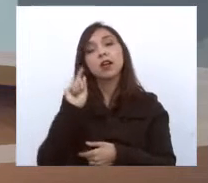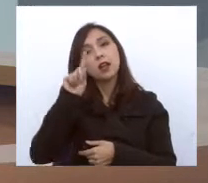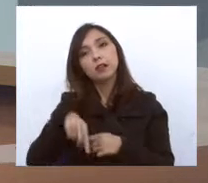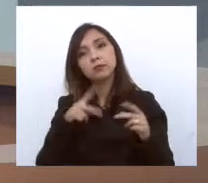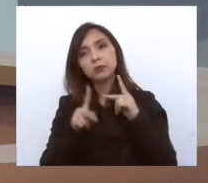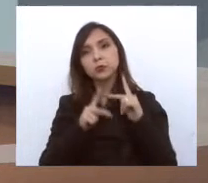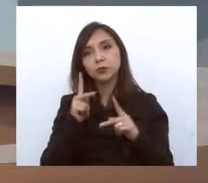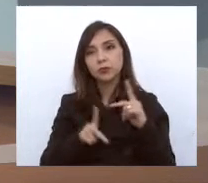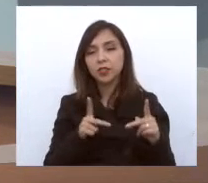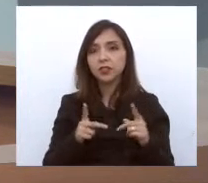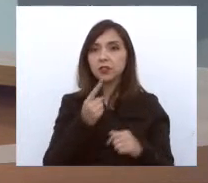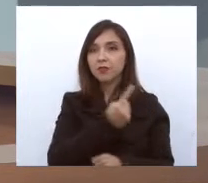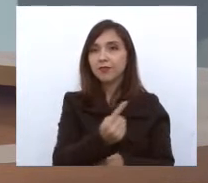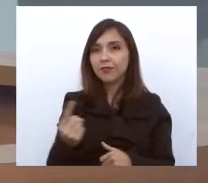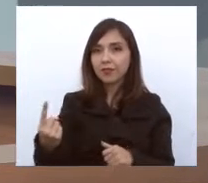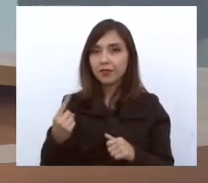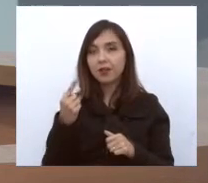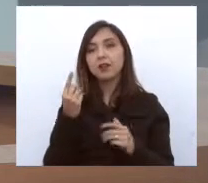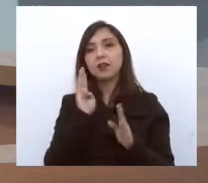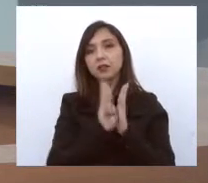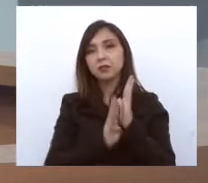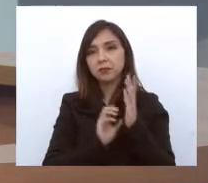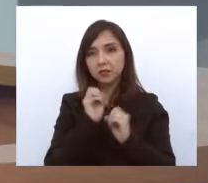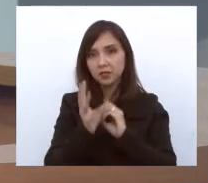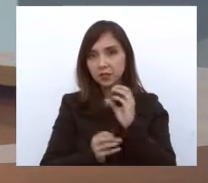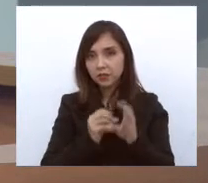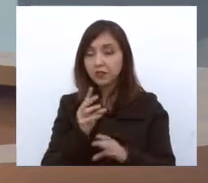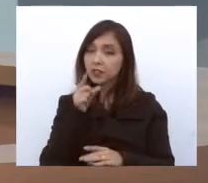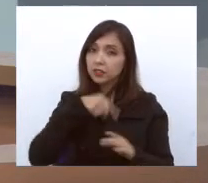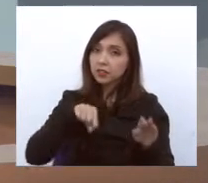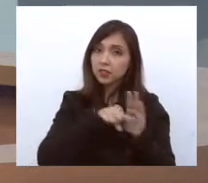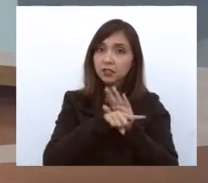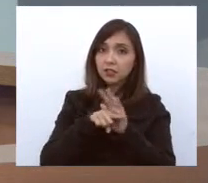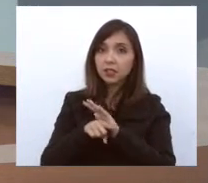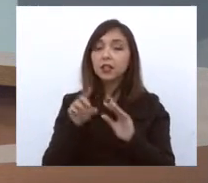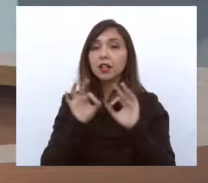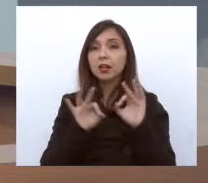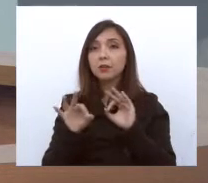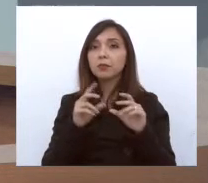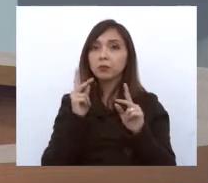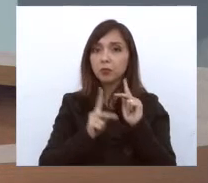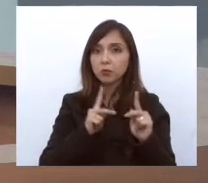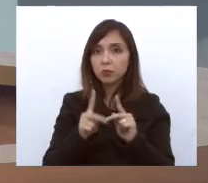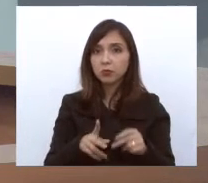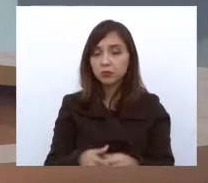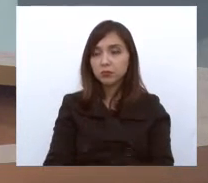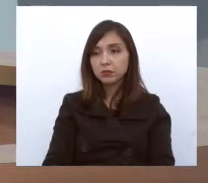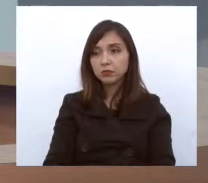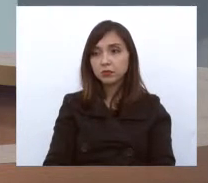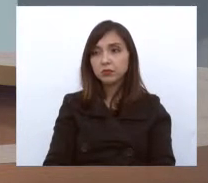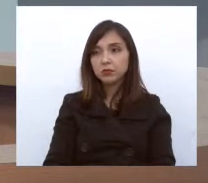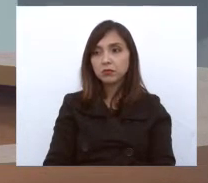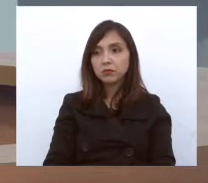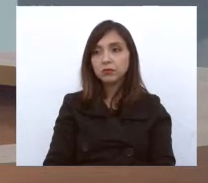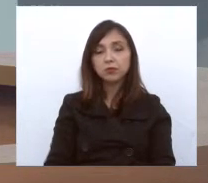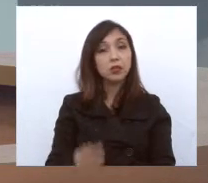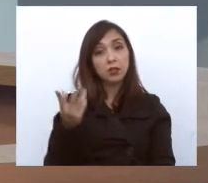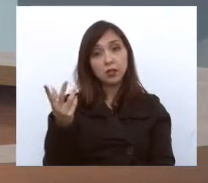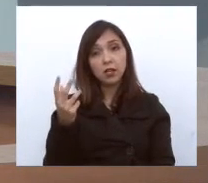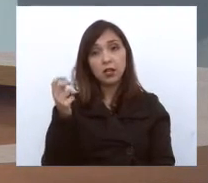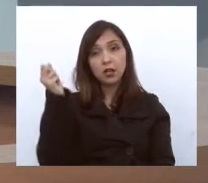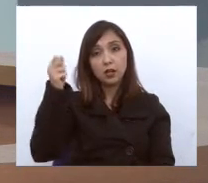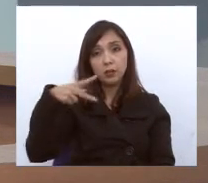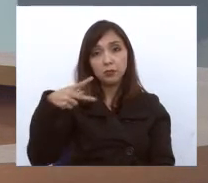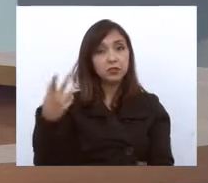população. Cada benefício que é feito é rateado entre a população. E o aposentado,